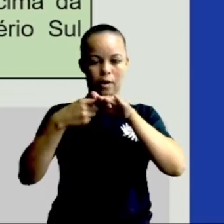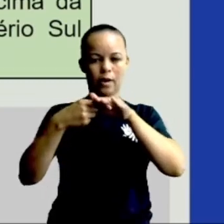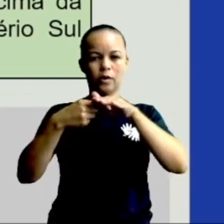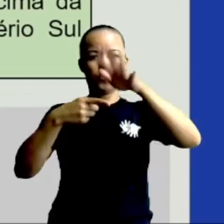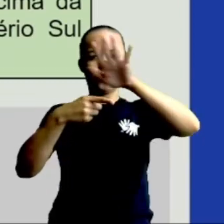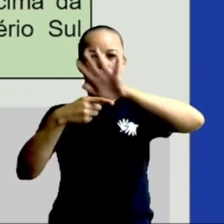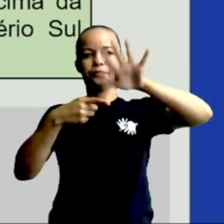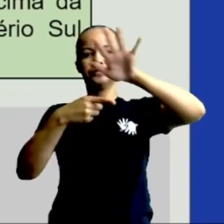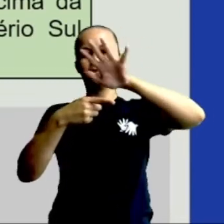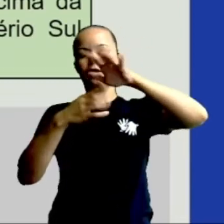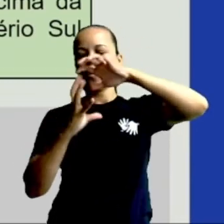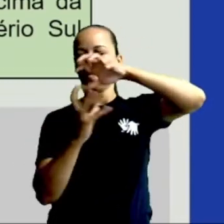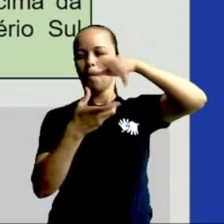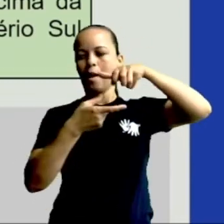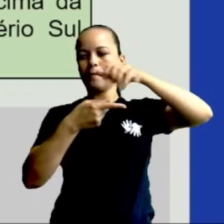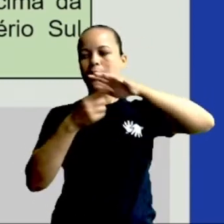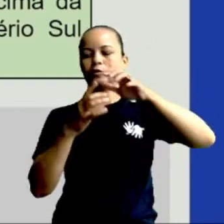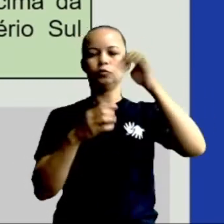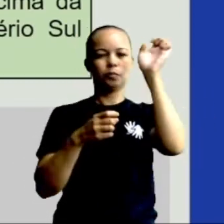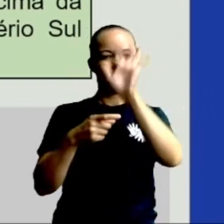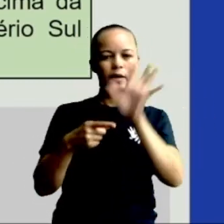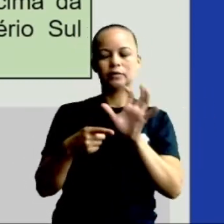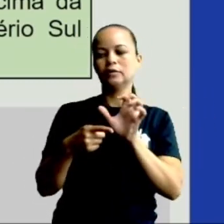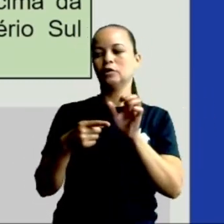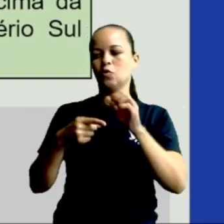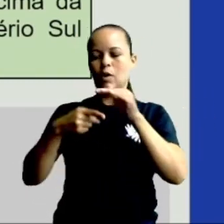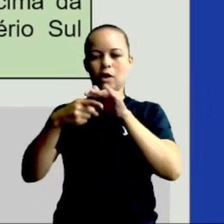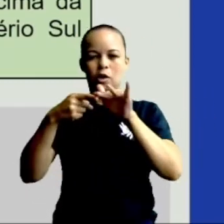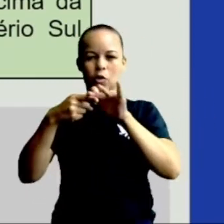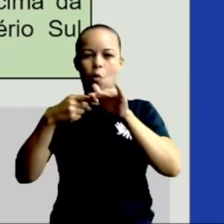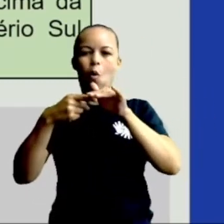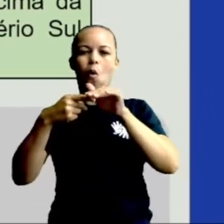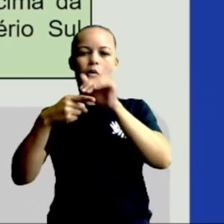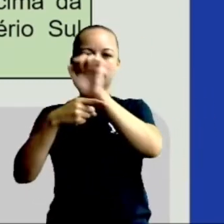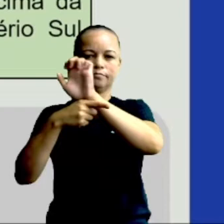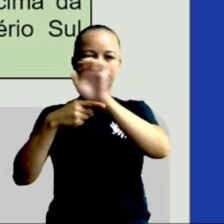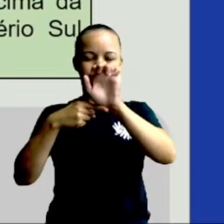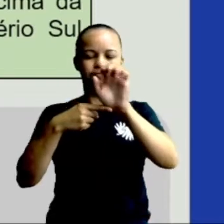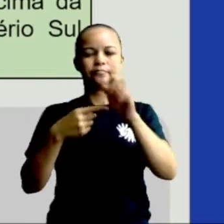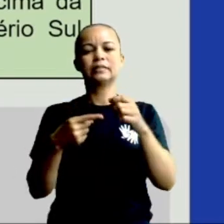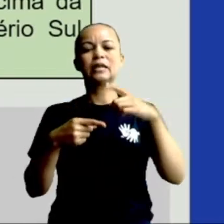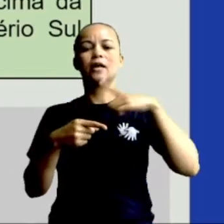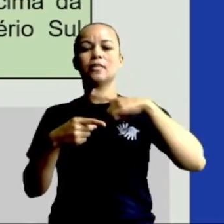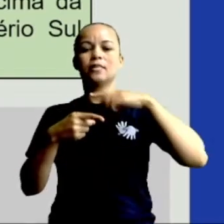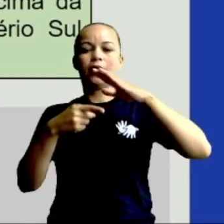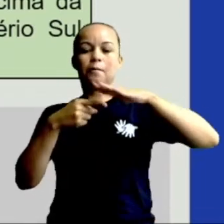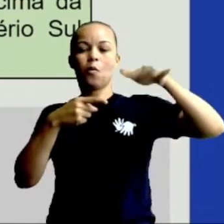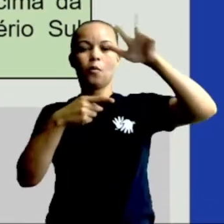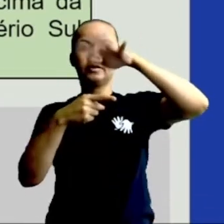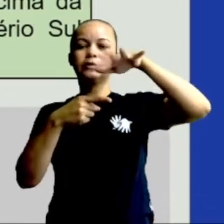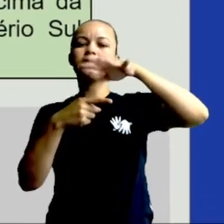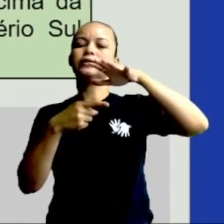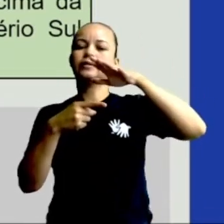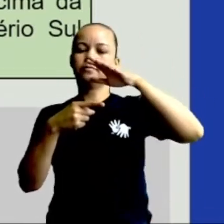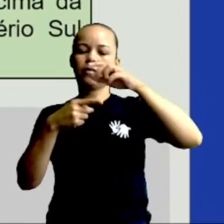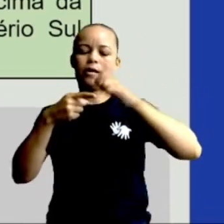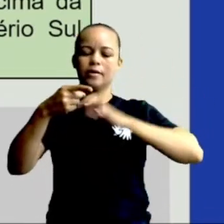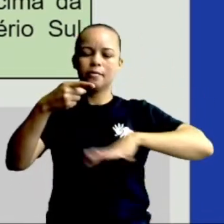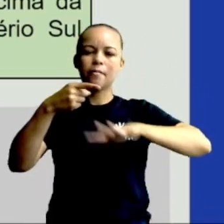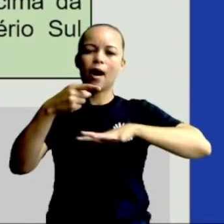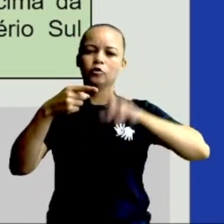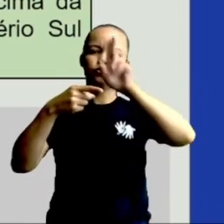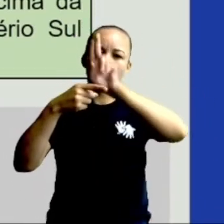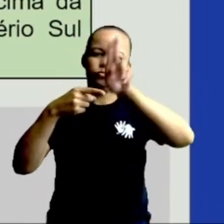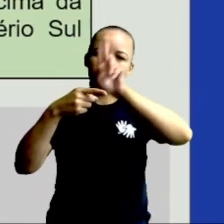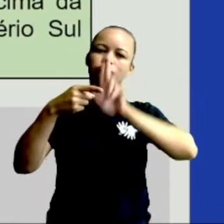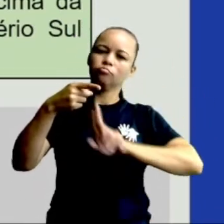vendo aí o mapazinho do Brasil, ó, ele corta, né, um pedaço do Equador. Temos em cima o Trópico de Câncer e logo abaixo